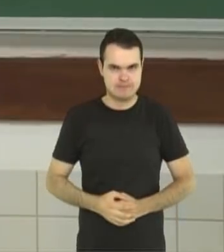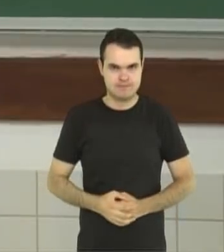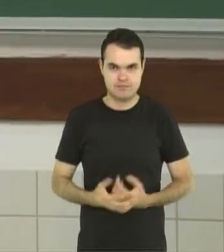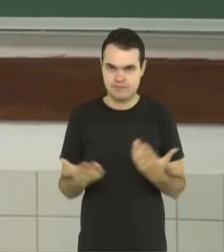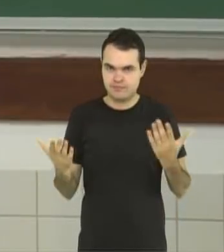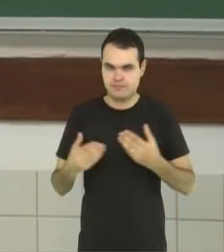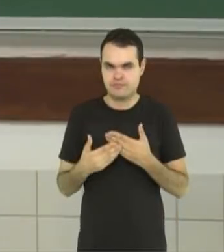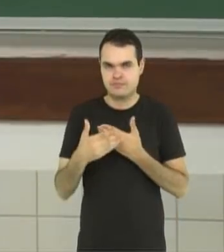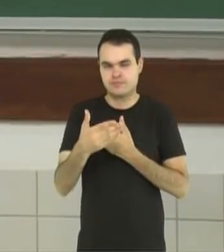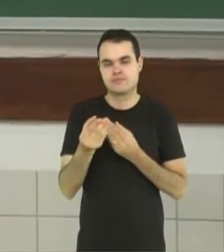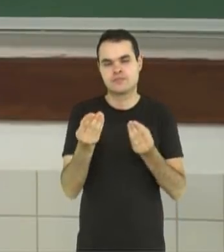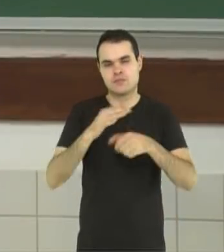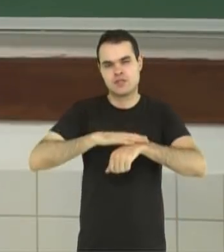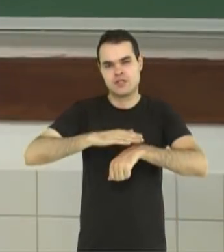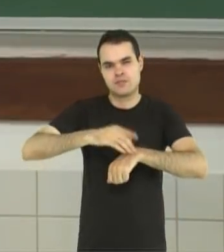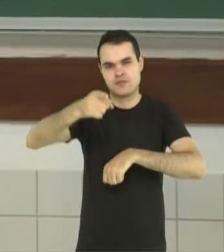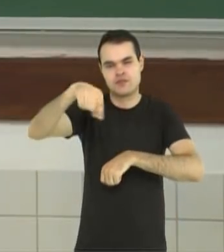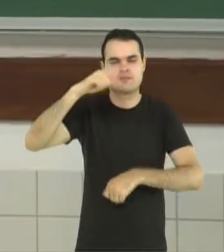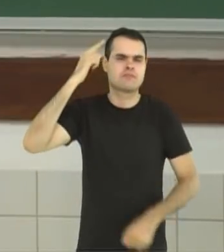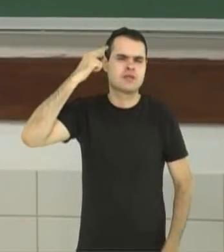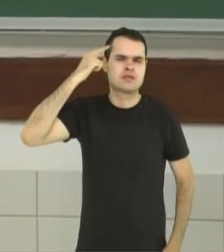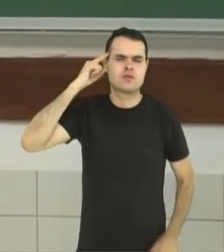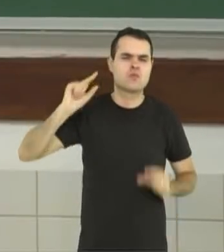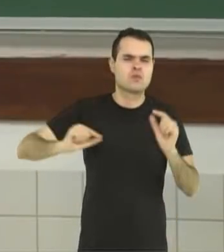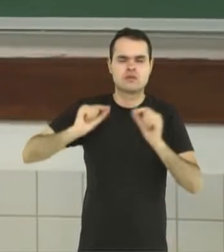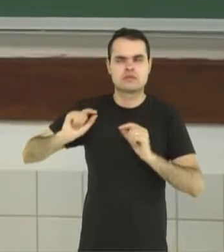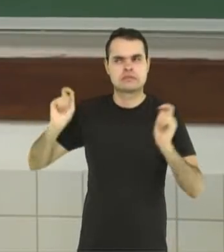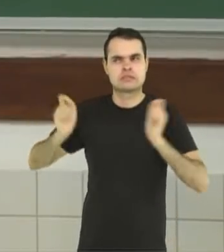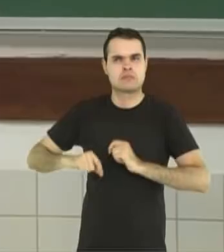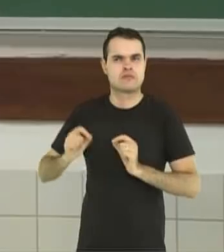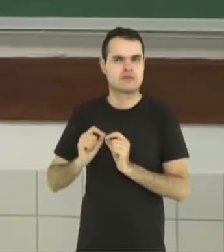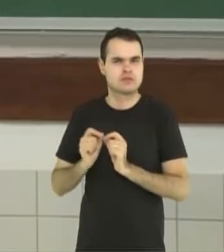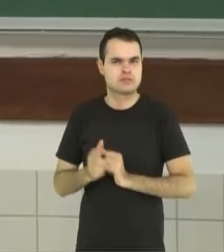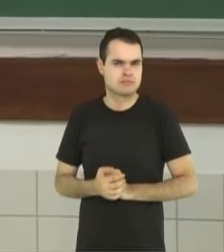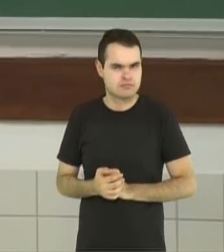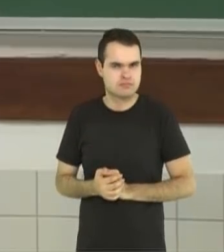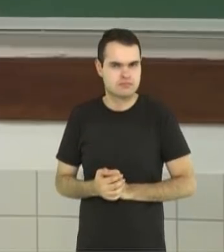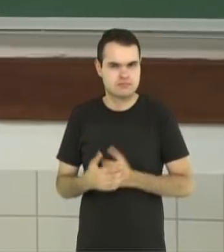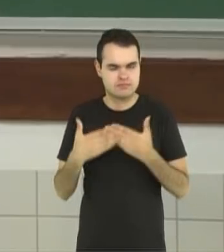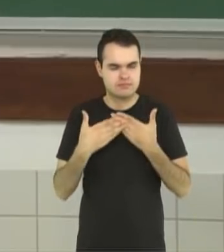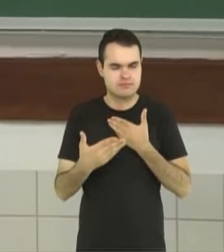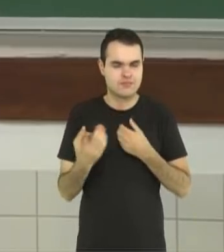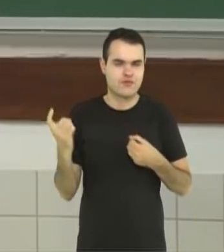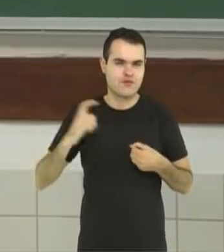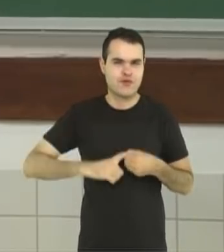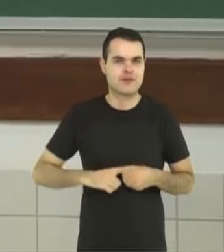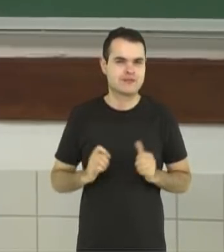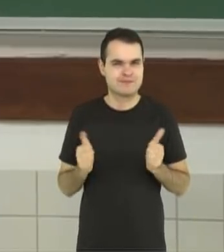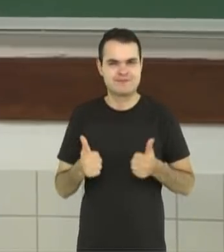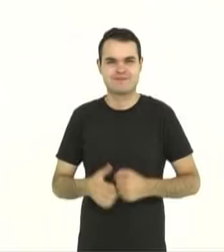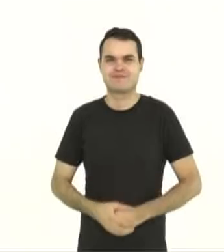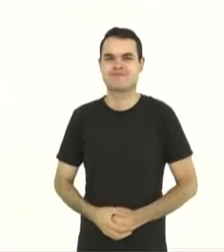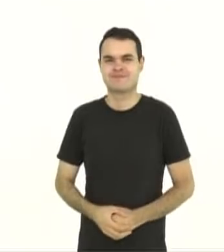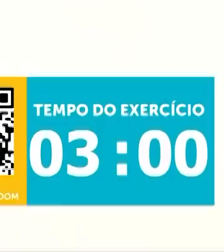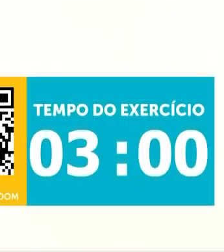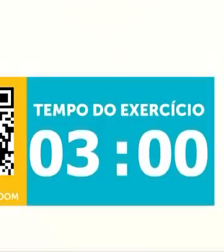para vocês pensarem aí qual cálculo que vocês podem realizar, tá bom? E eu já retomo aqui para a gente corrigir.